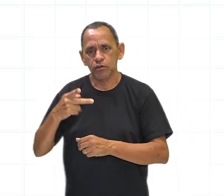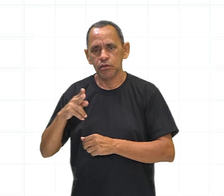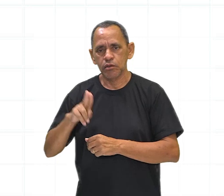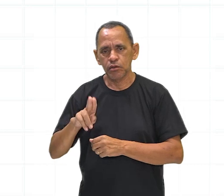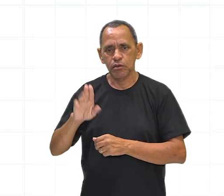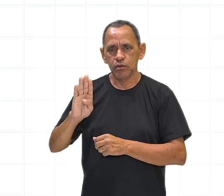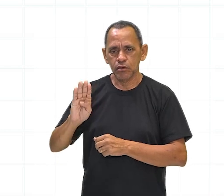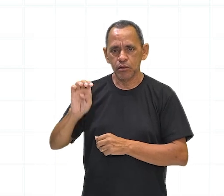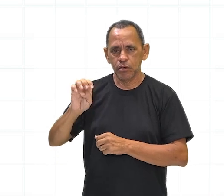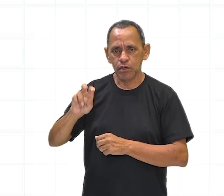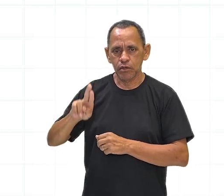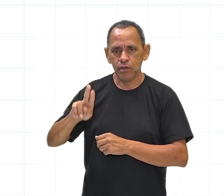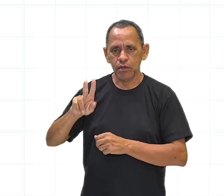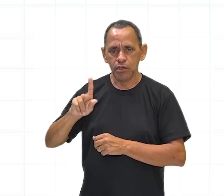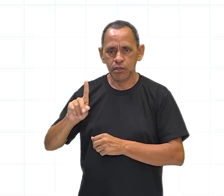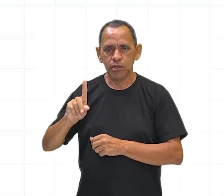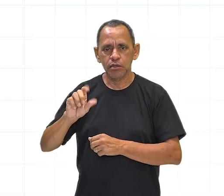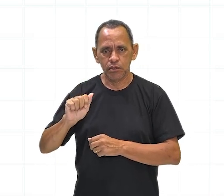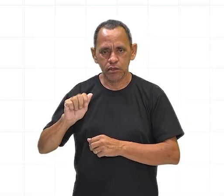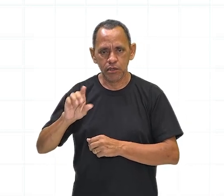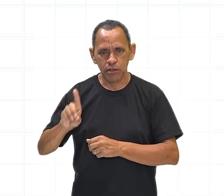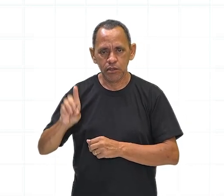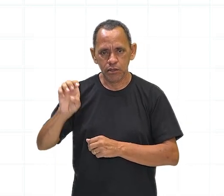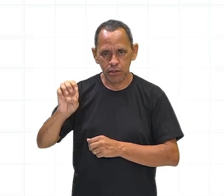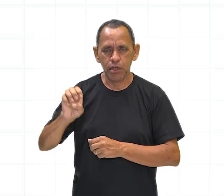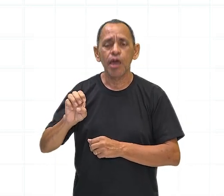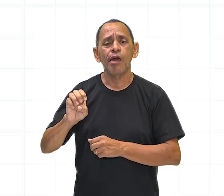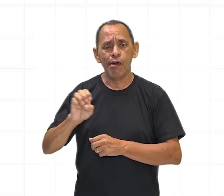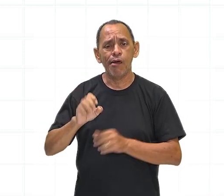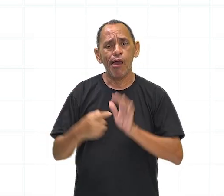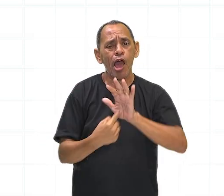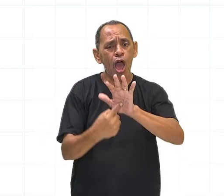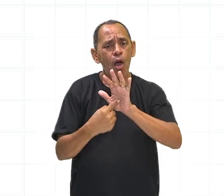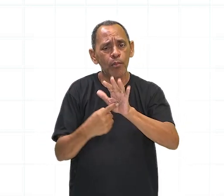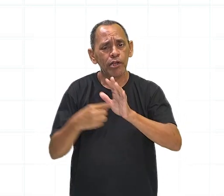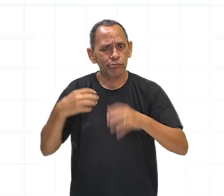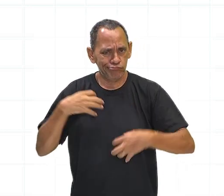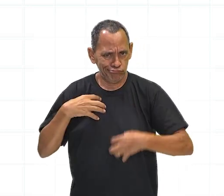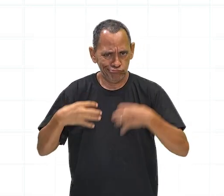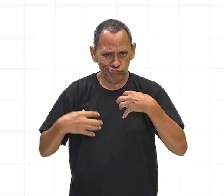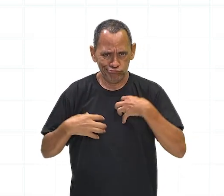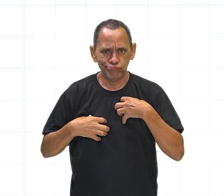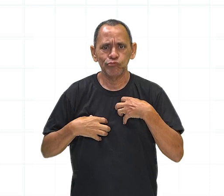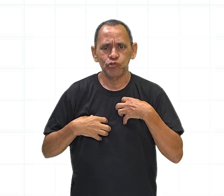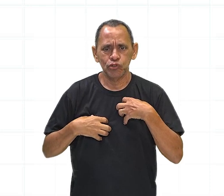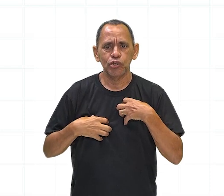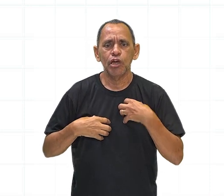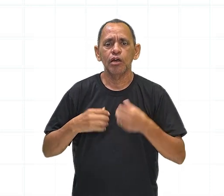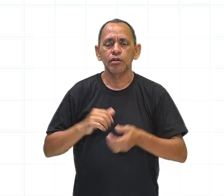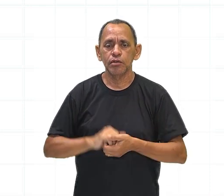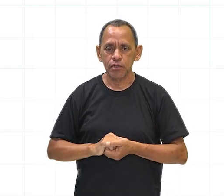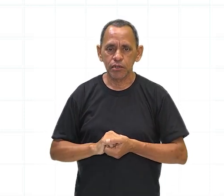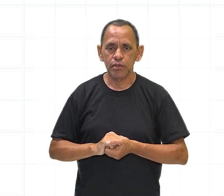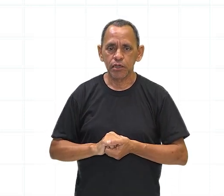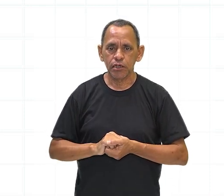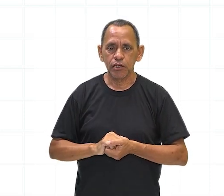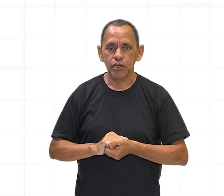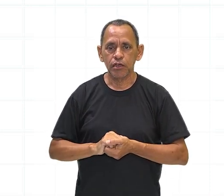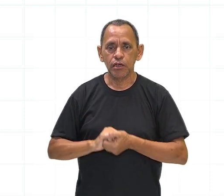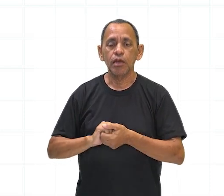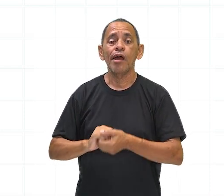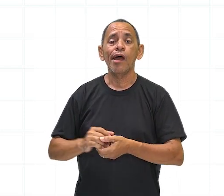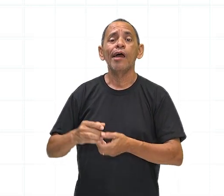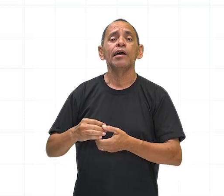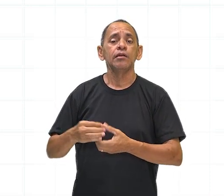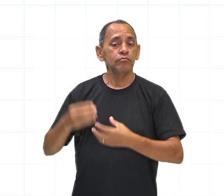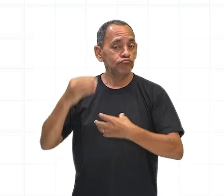sistema reprodutor masculino ele apresenta órgãos reprodutivos externos e internos, né? Diferente ali do sistema reprodutor feminino,